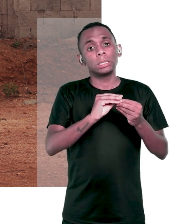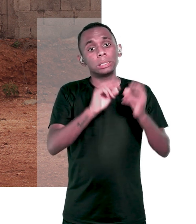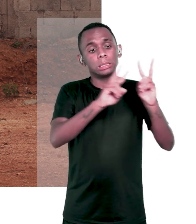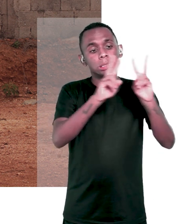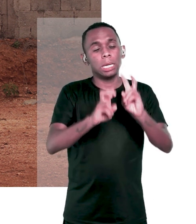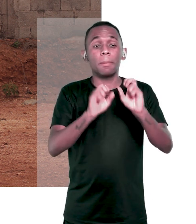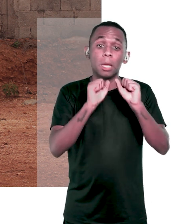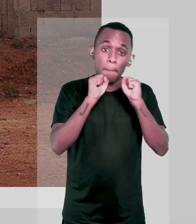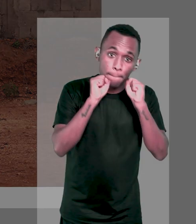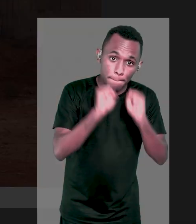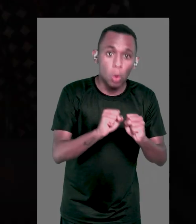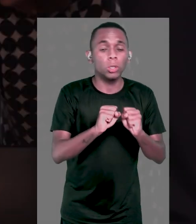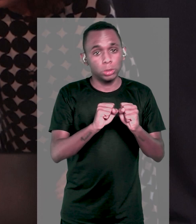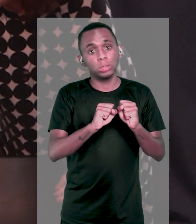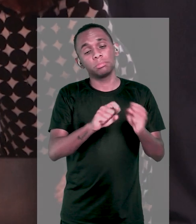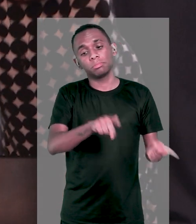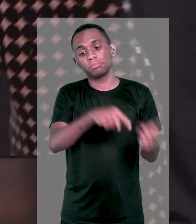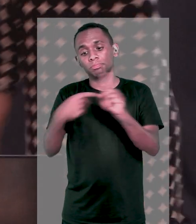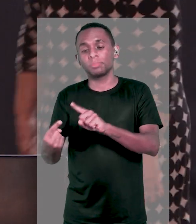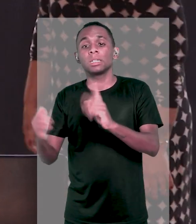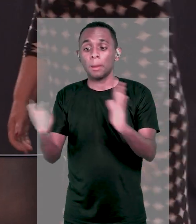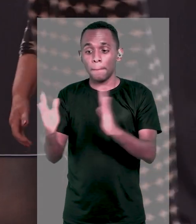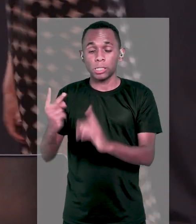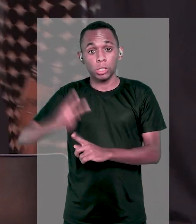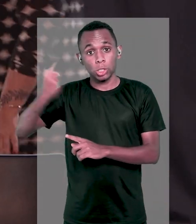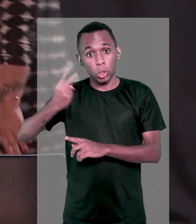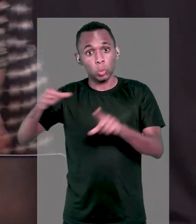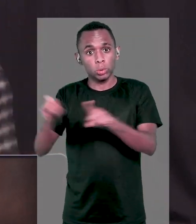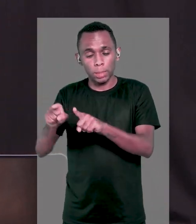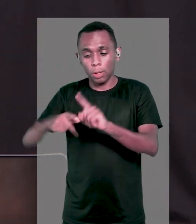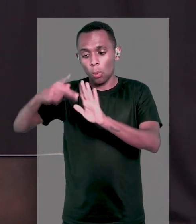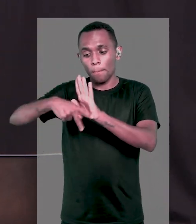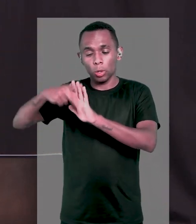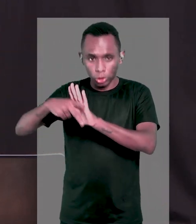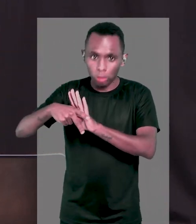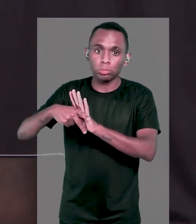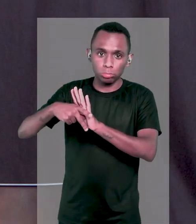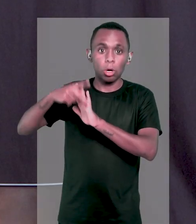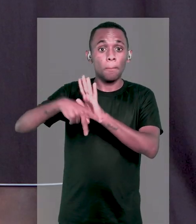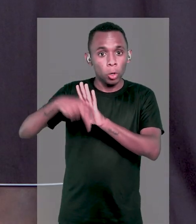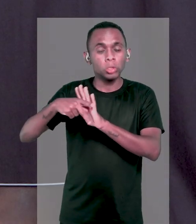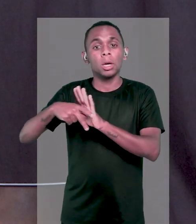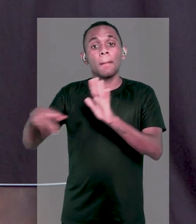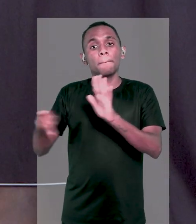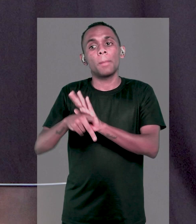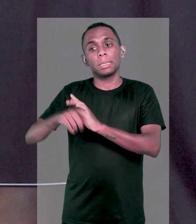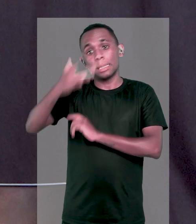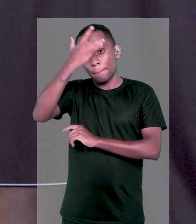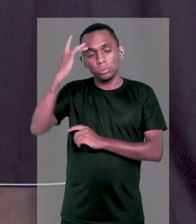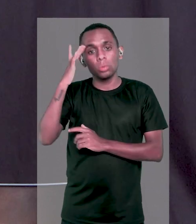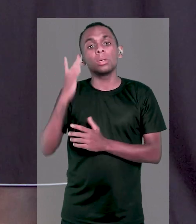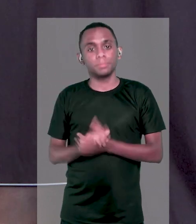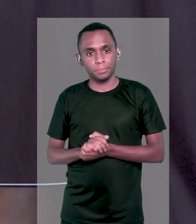na tela novamente Jorge Colle no palco é o seguinte essa sequência que me seduz muitíssimo essa série